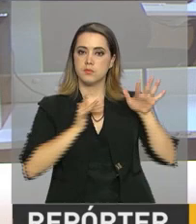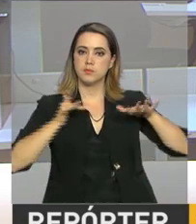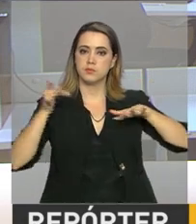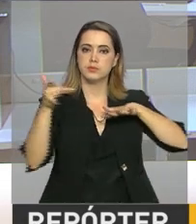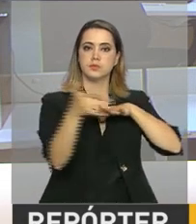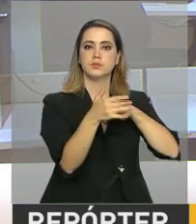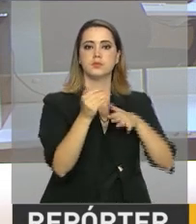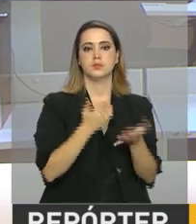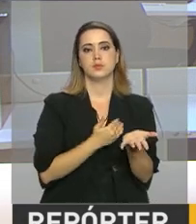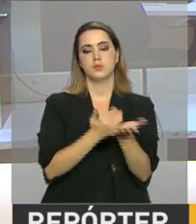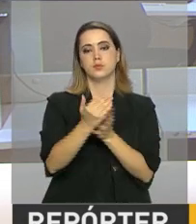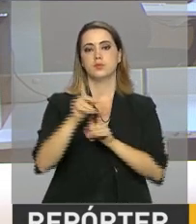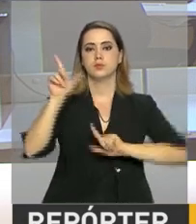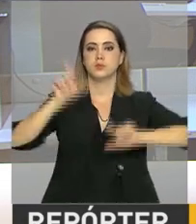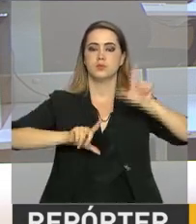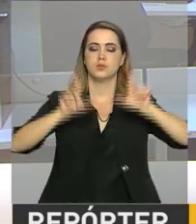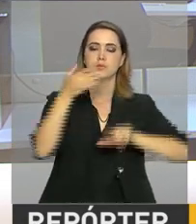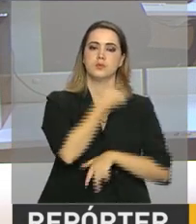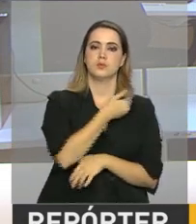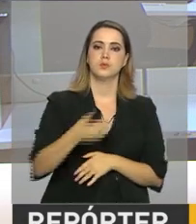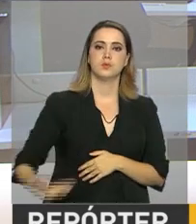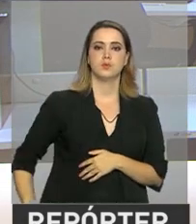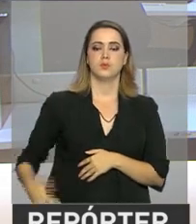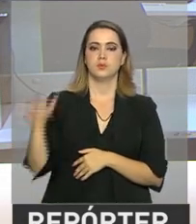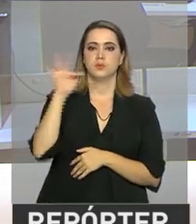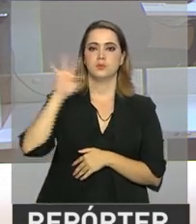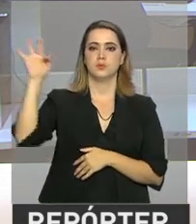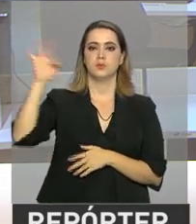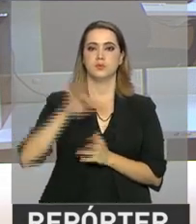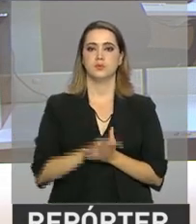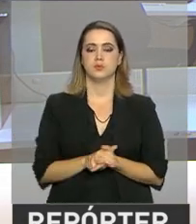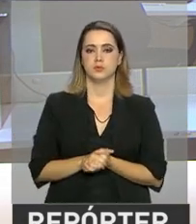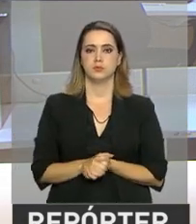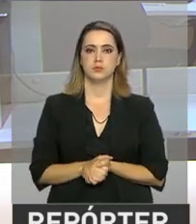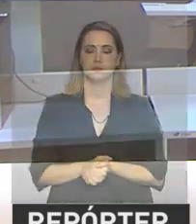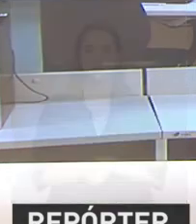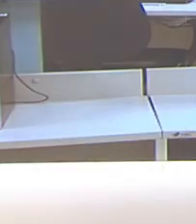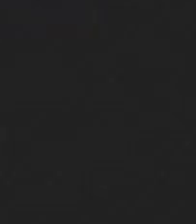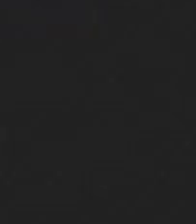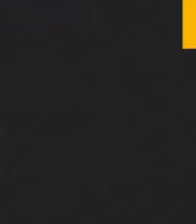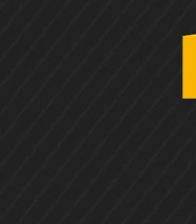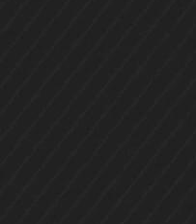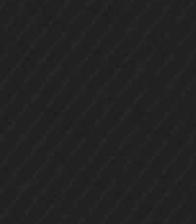novidades também pelas redes sociais e continue com a gente aqui na NBR, a TV do Governo Federal.